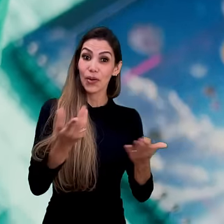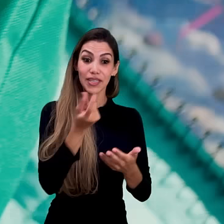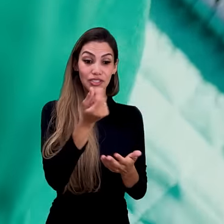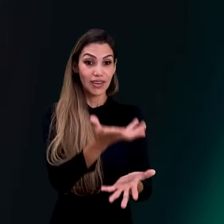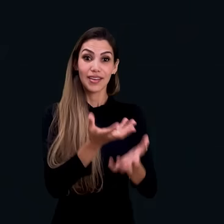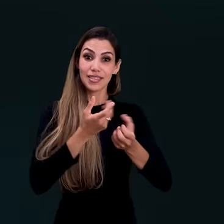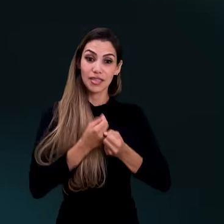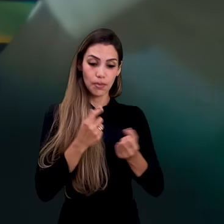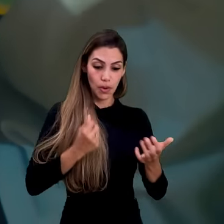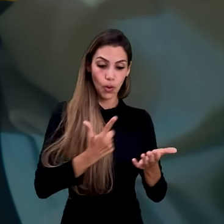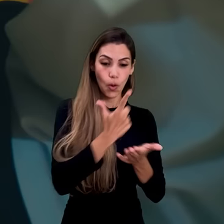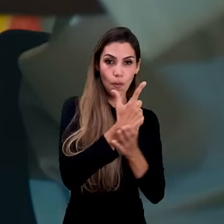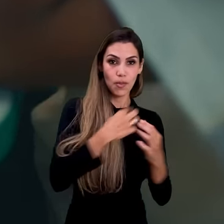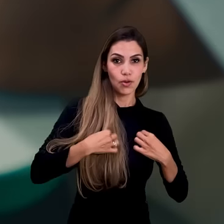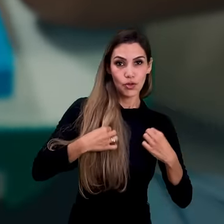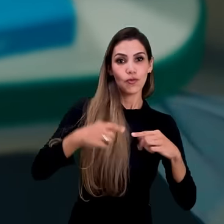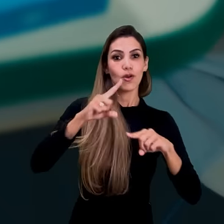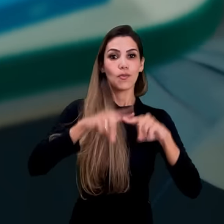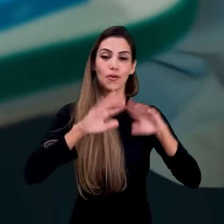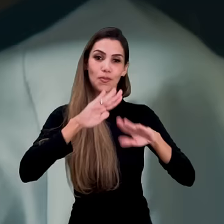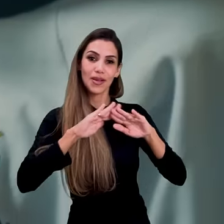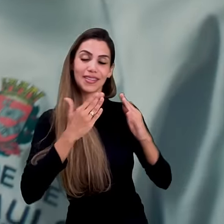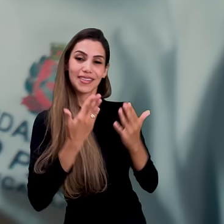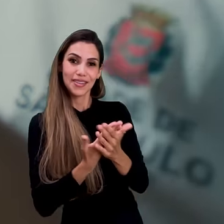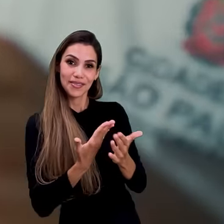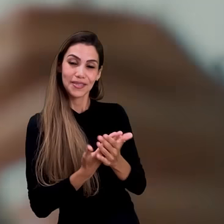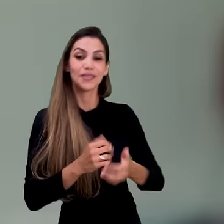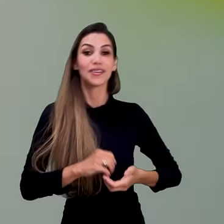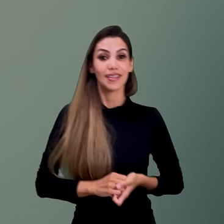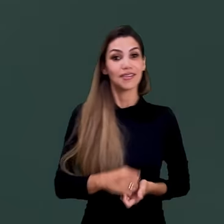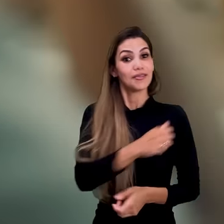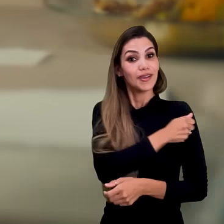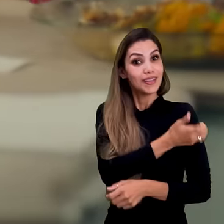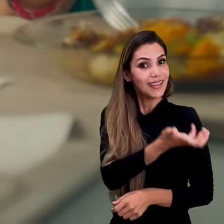gente recebe o dinheiro pra comprar o uniforme e o material escolar. O que o aluno